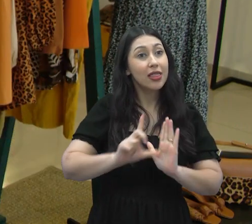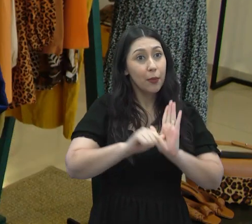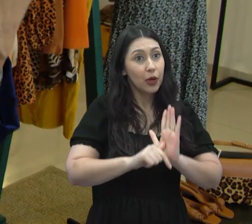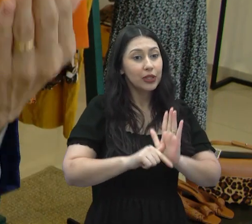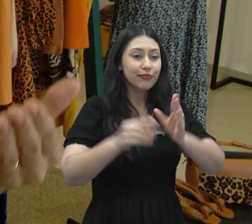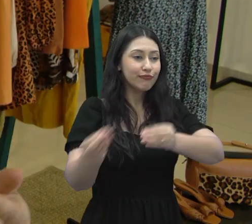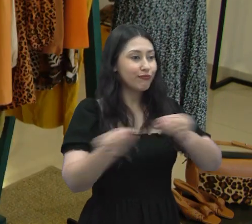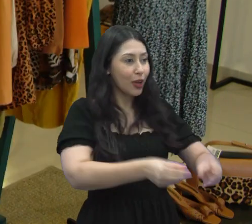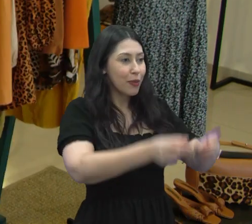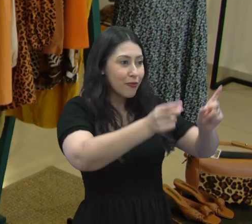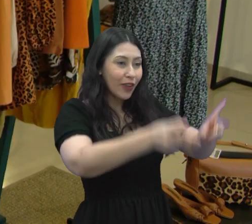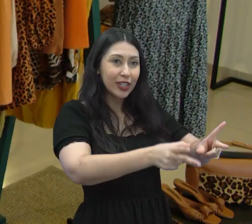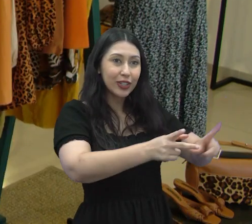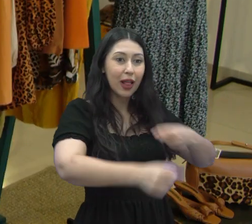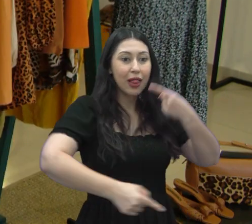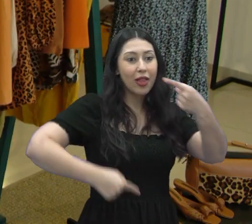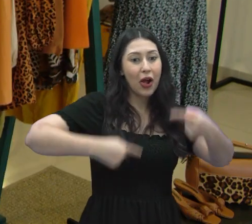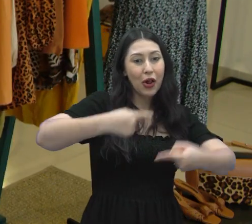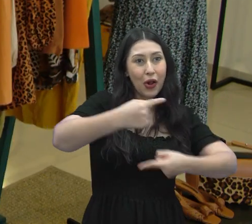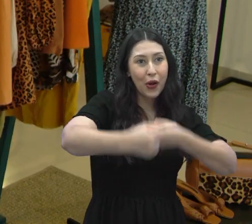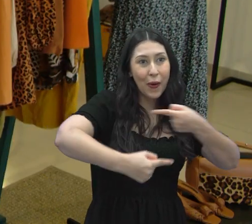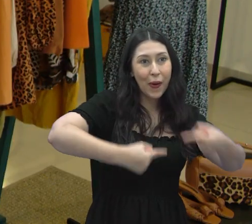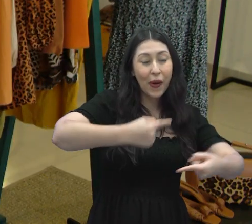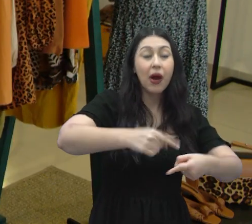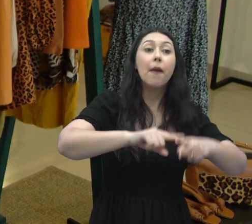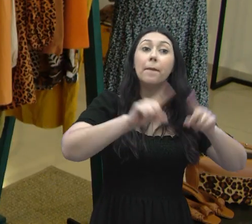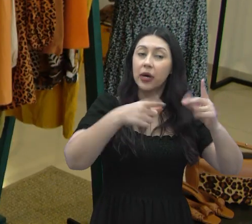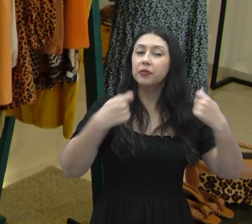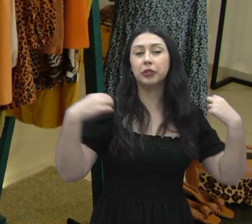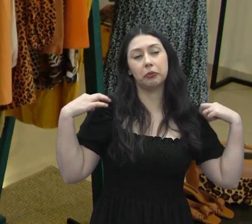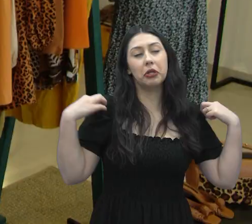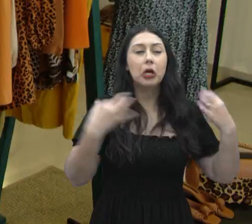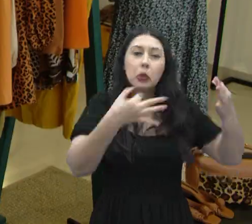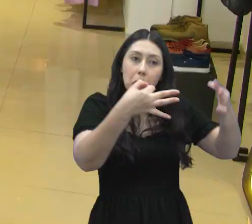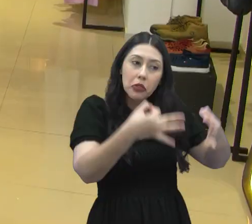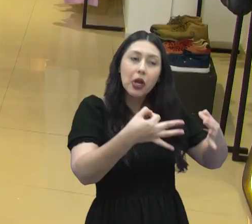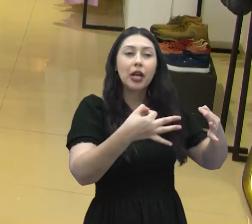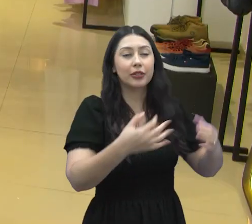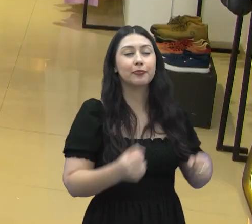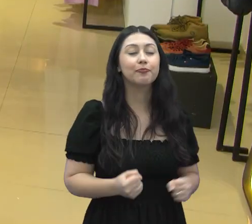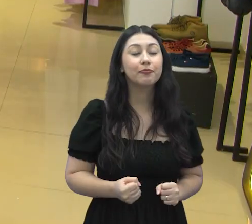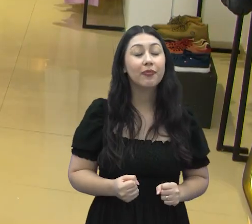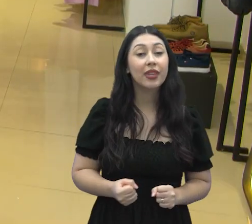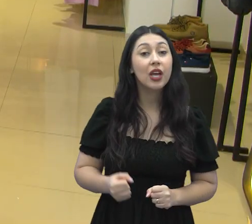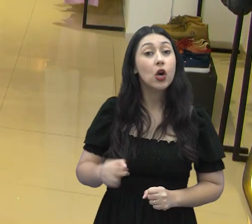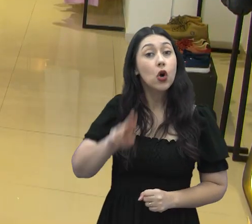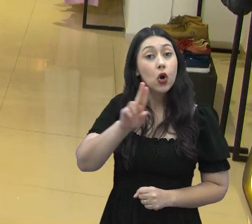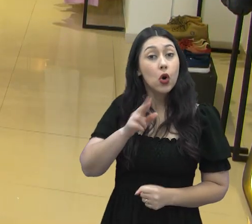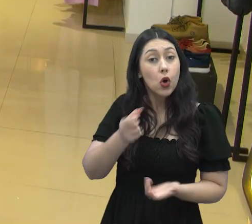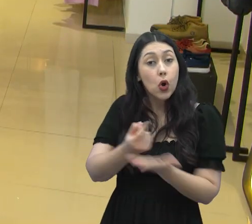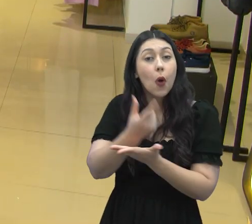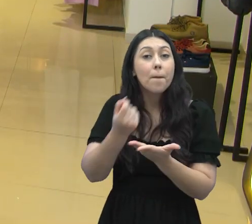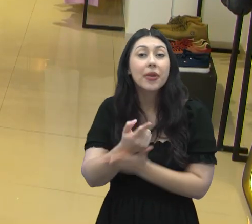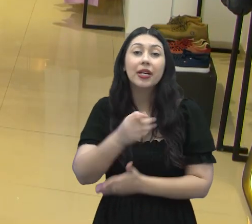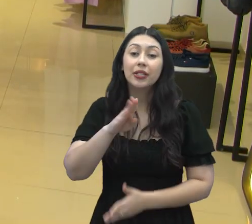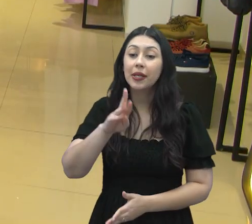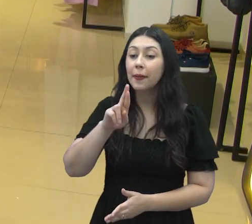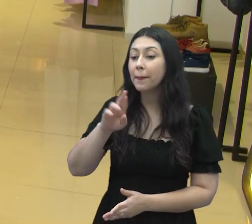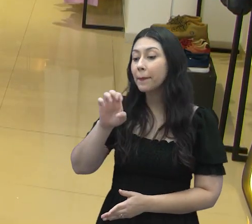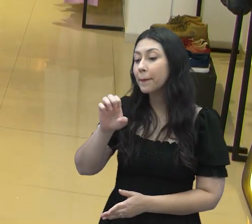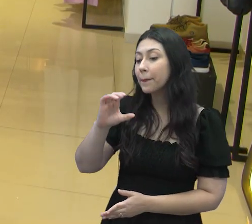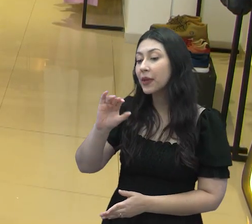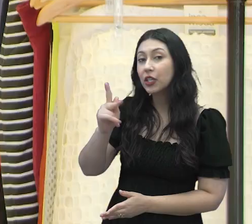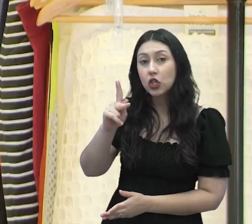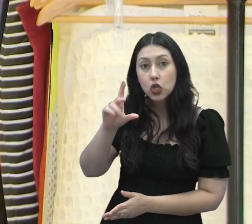utilizar. Depois vem e traz de volta para o brechó, é claro que se tiver em boas condições, né? Ao consumir em locais como esse, a economia